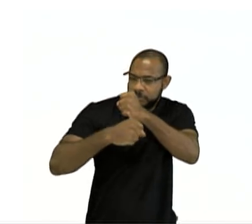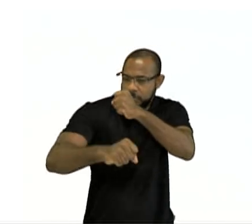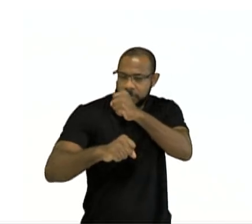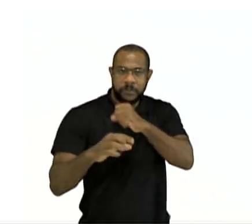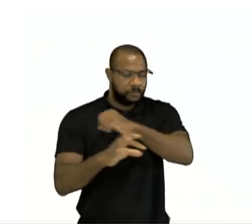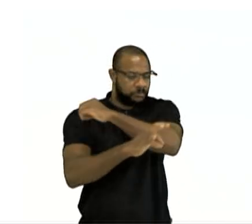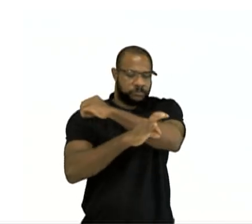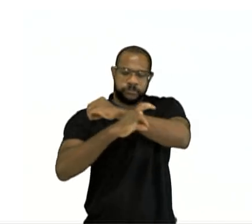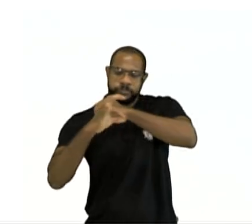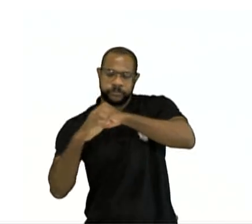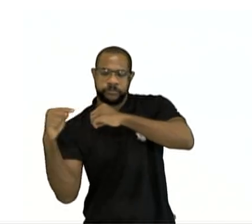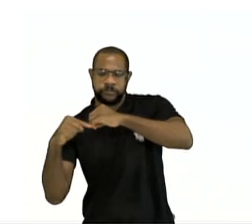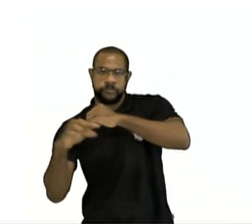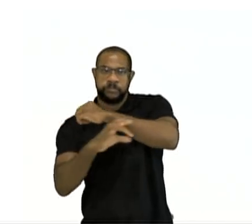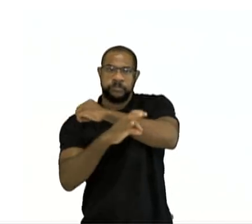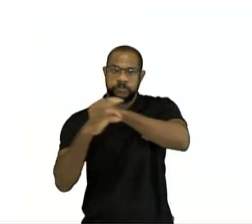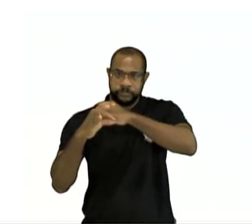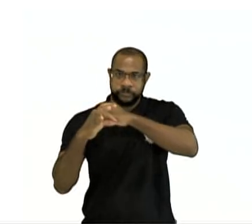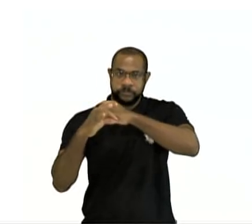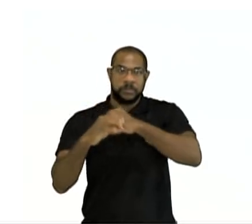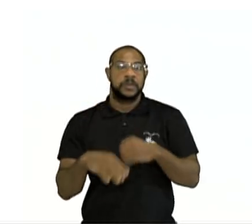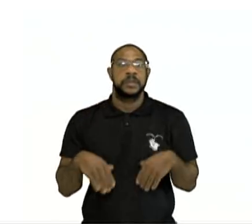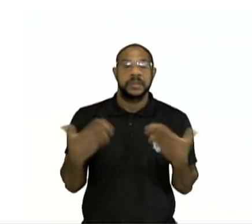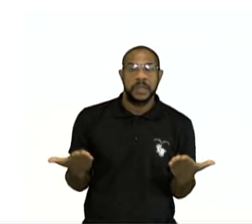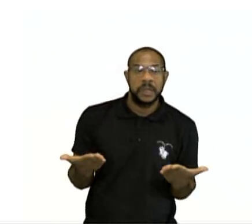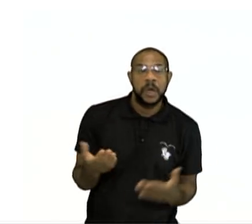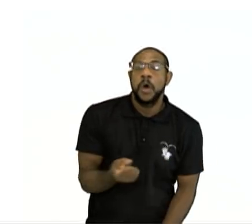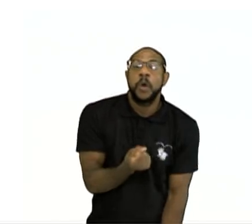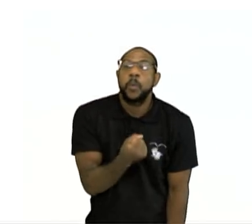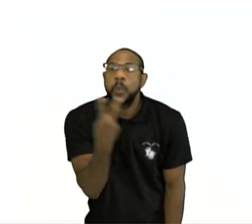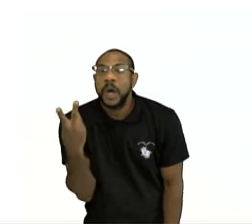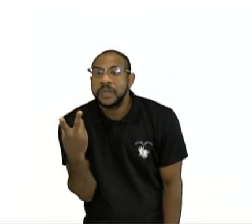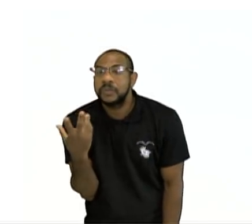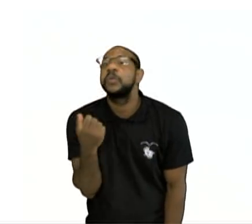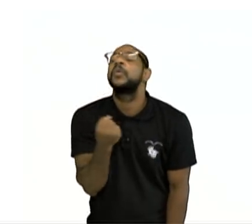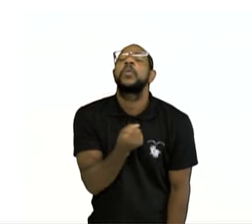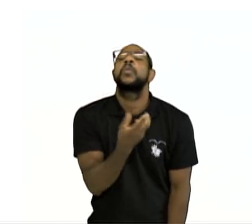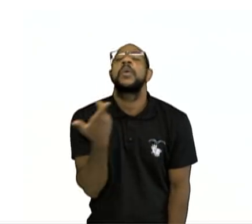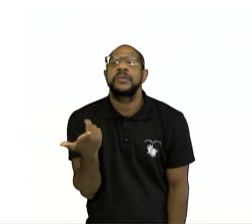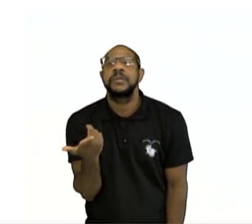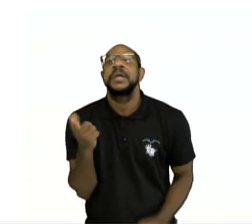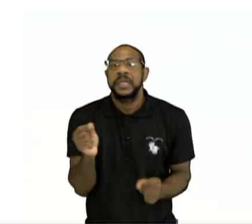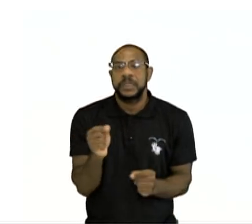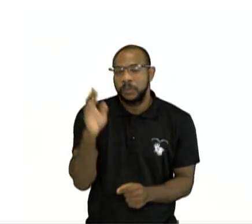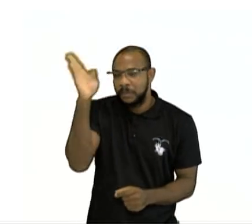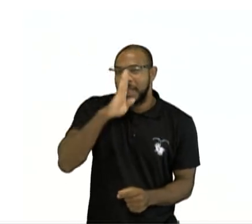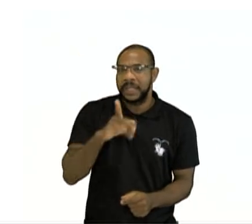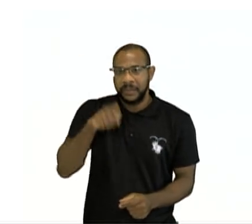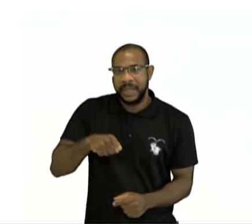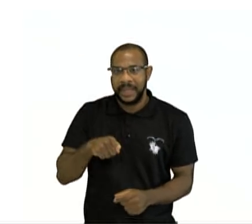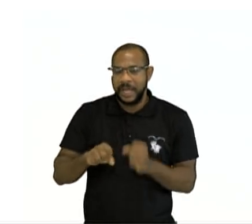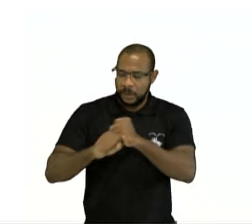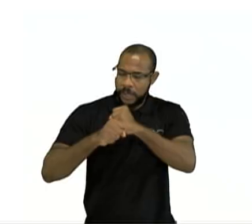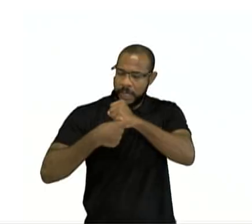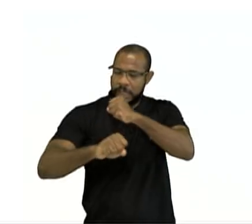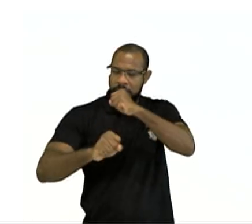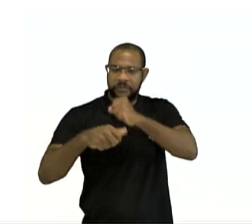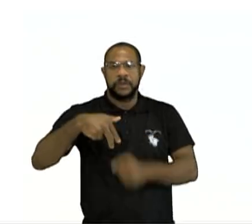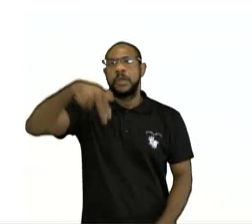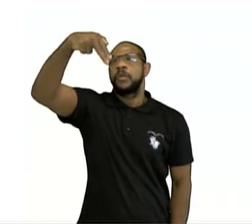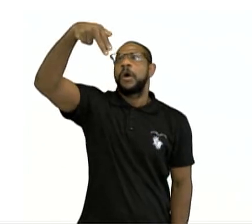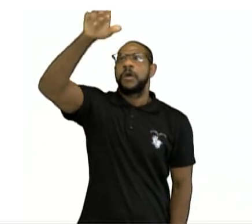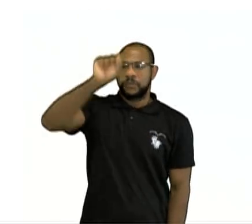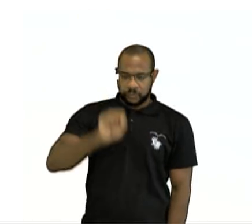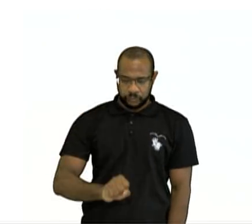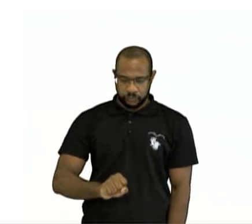extensão latitudinal, ou seja, o quanto nosso país é extenso no sentido norte e sul. Aí eu uso o termo